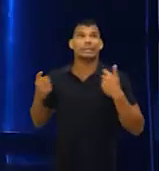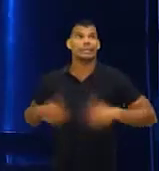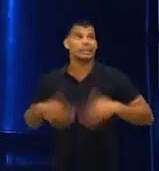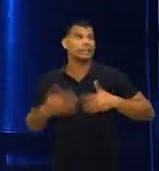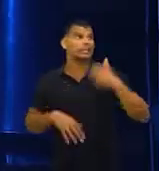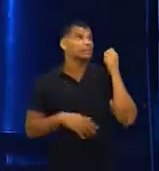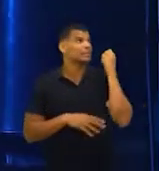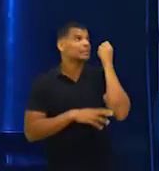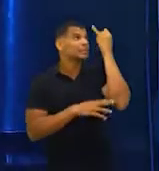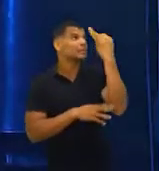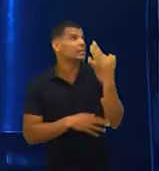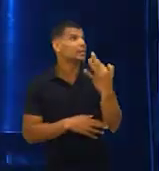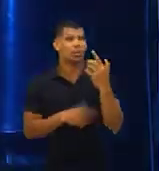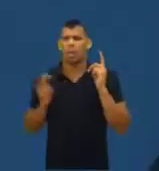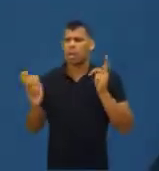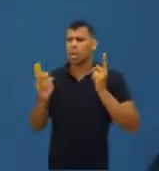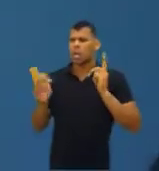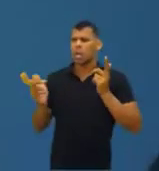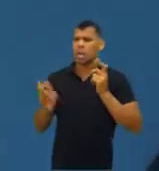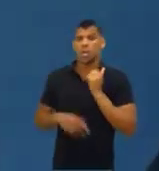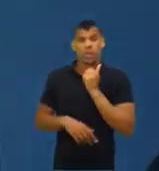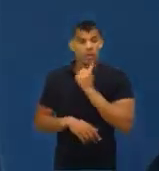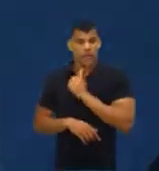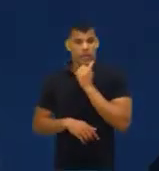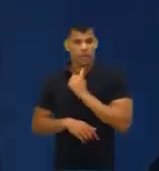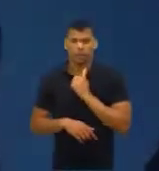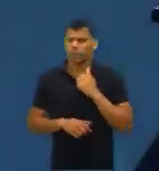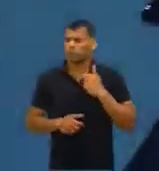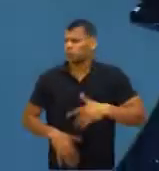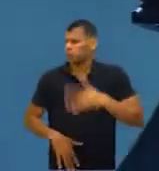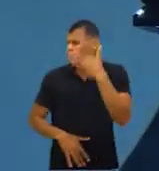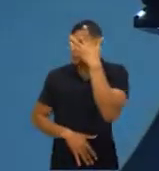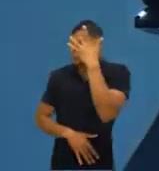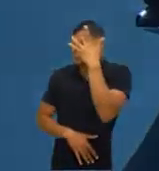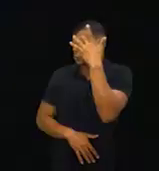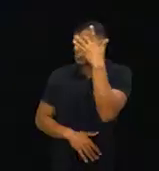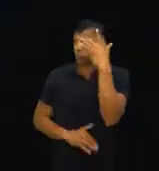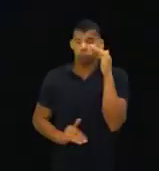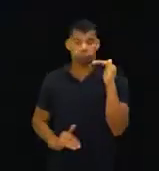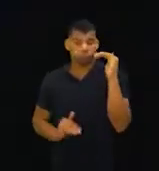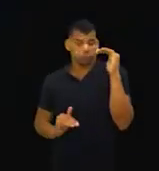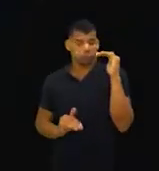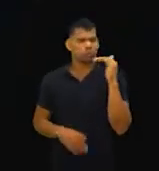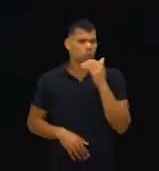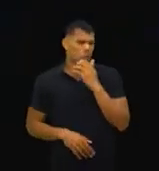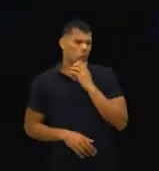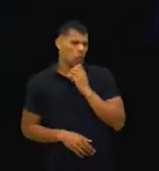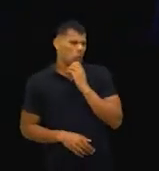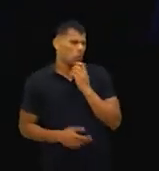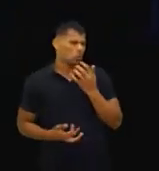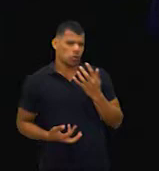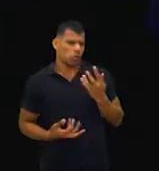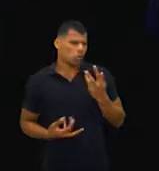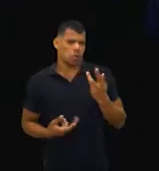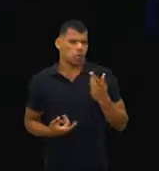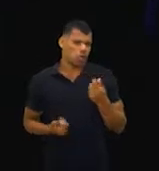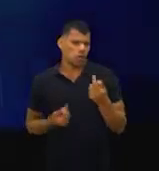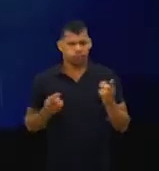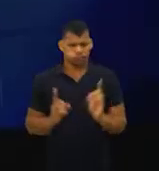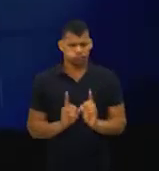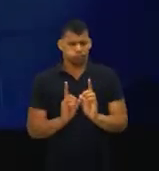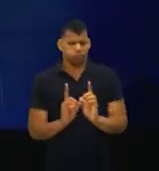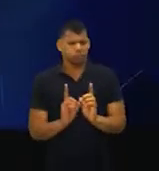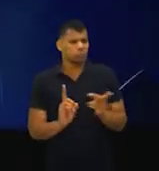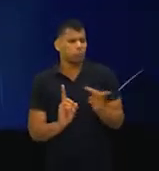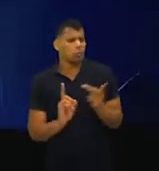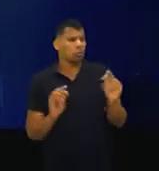se sentia incrível, ele se achava apetecível. Disseram: somos gente de nível,